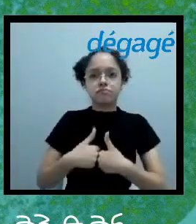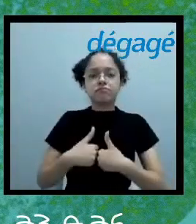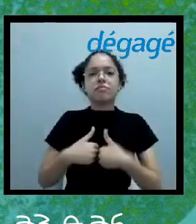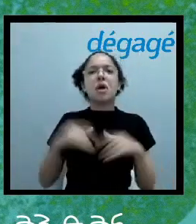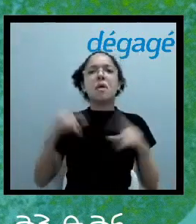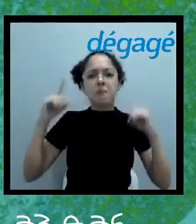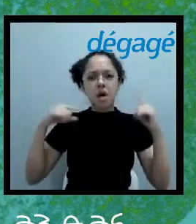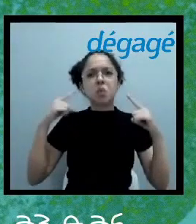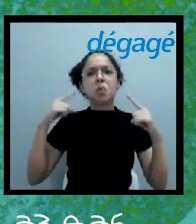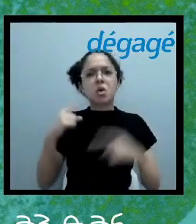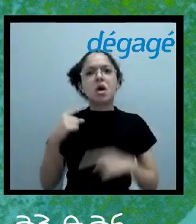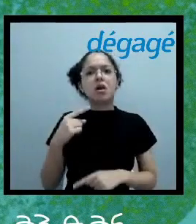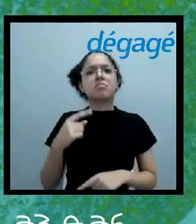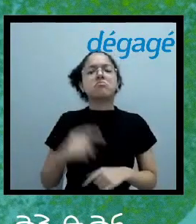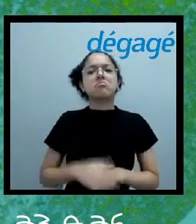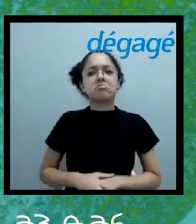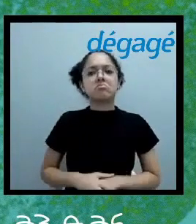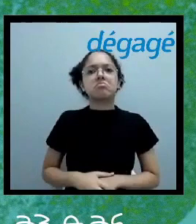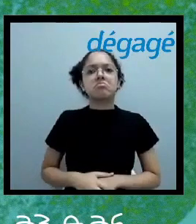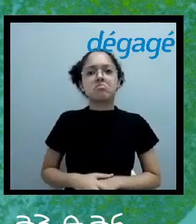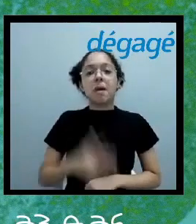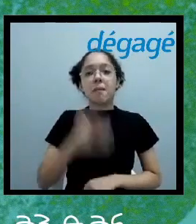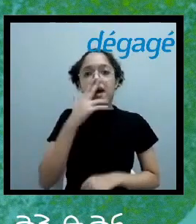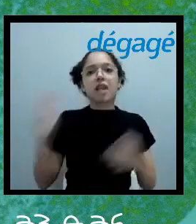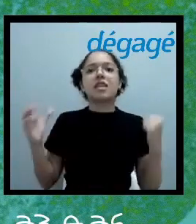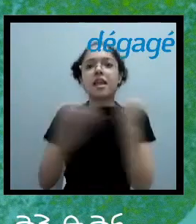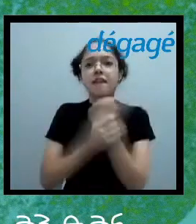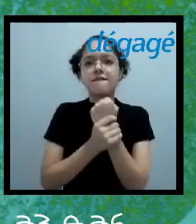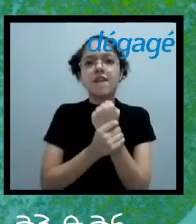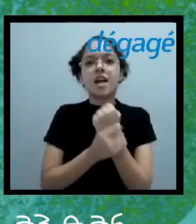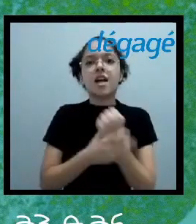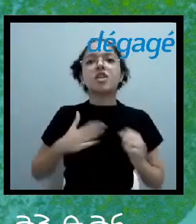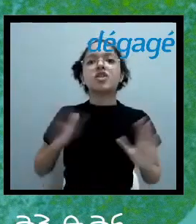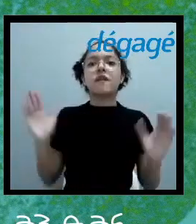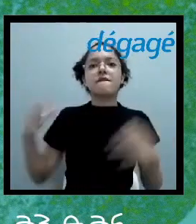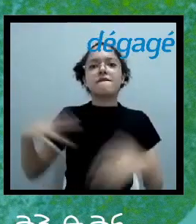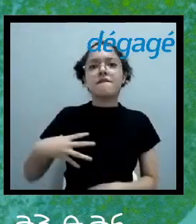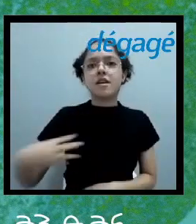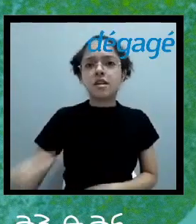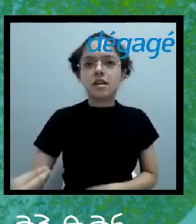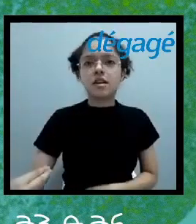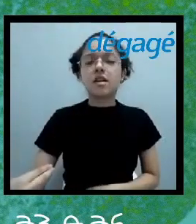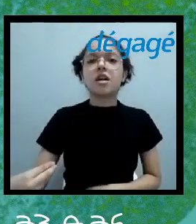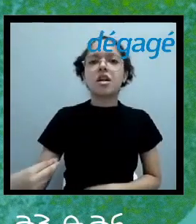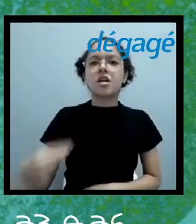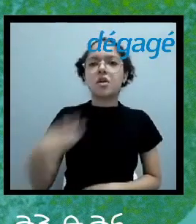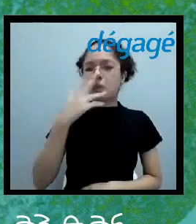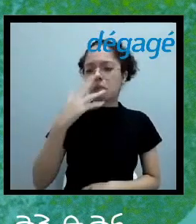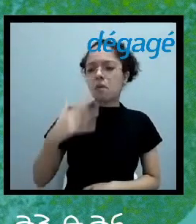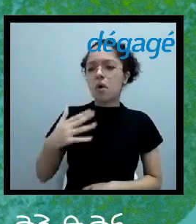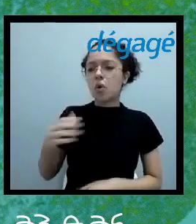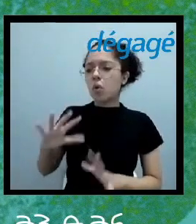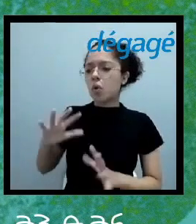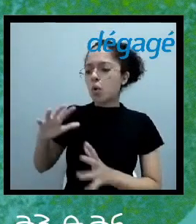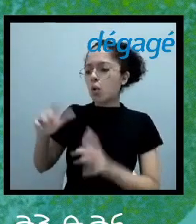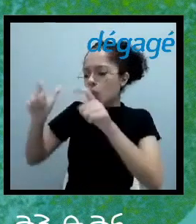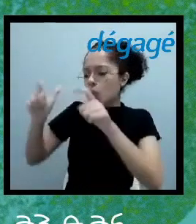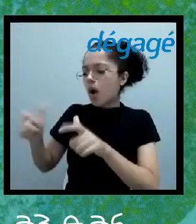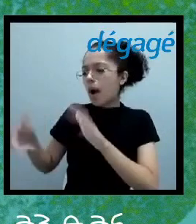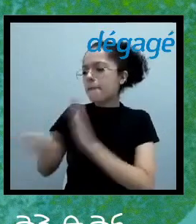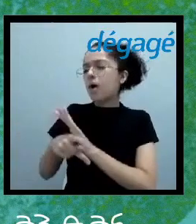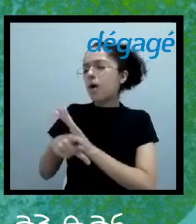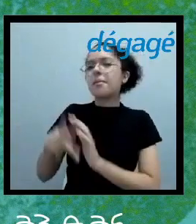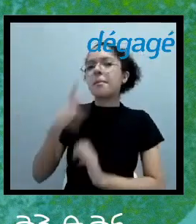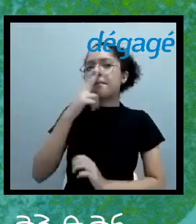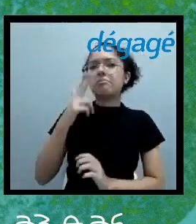mães. Ousam defender com unhas e dentes o lugar de seus filhos nesse mundo que tanto os exclui. Malucos são os profissionais antimanicomiais